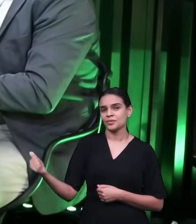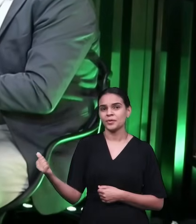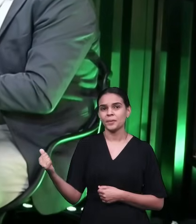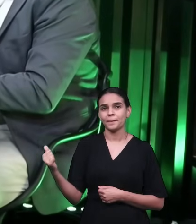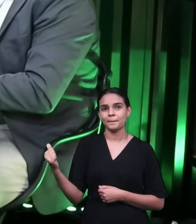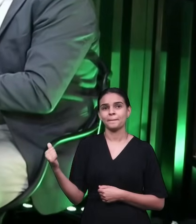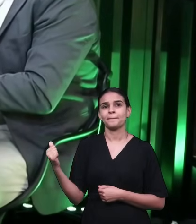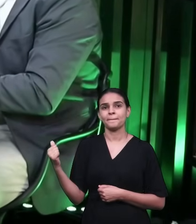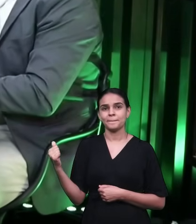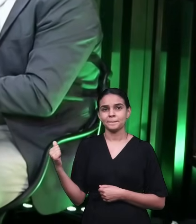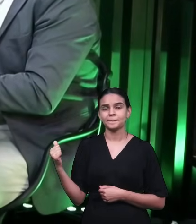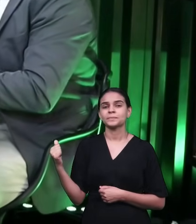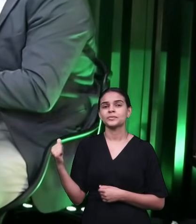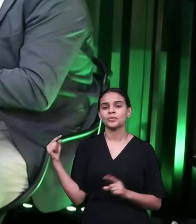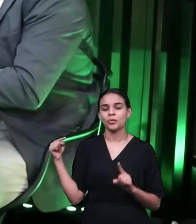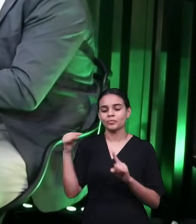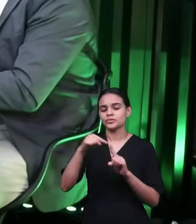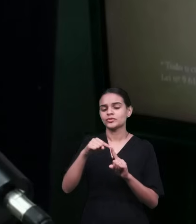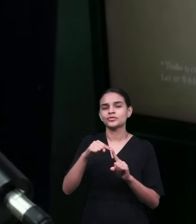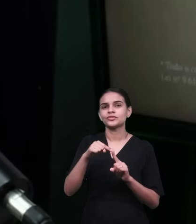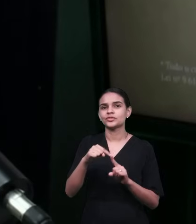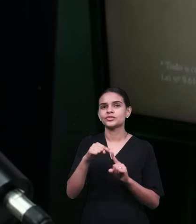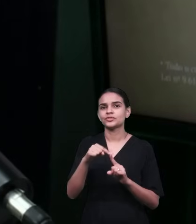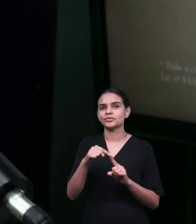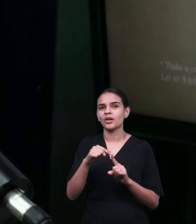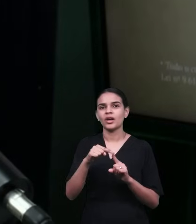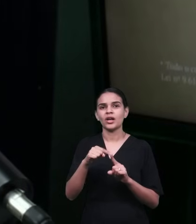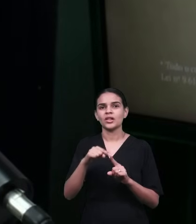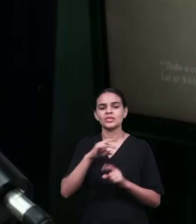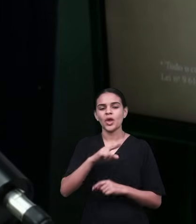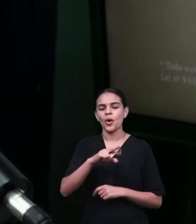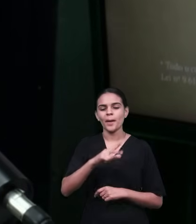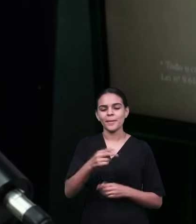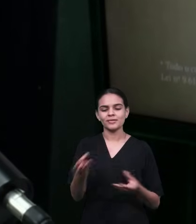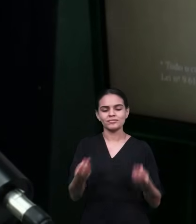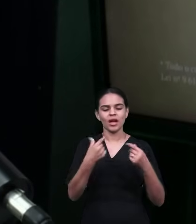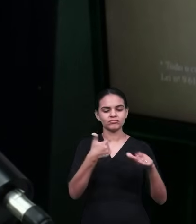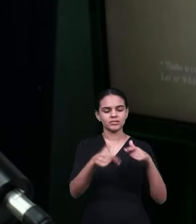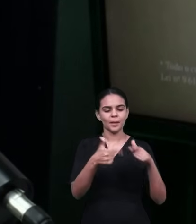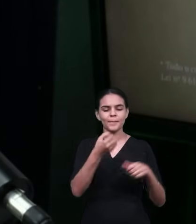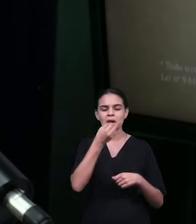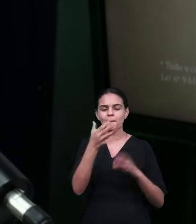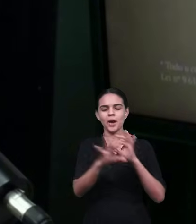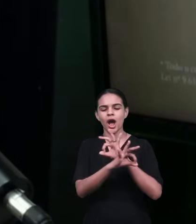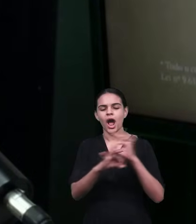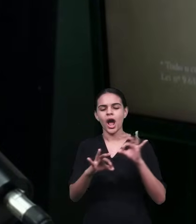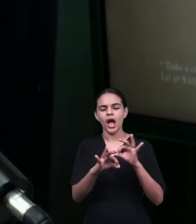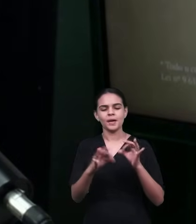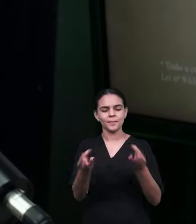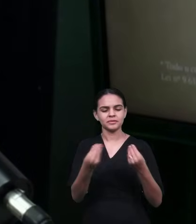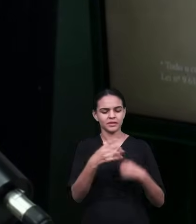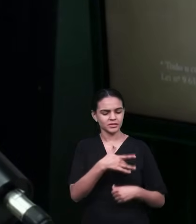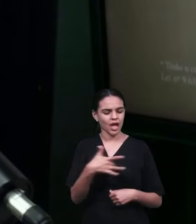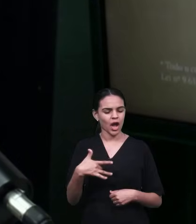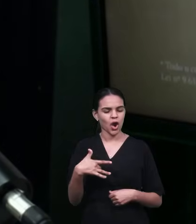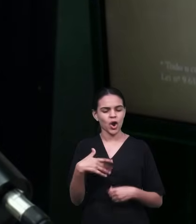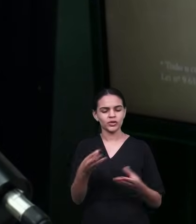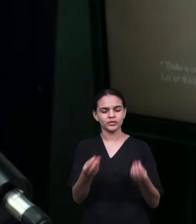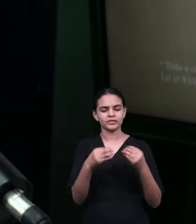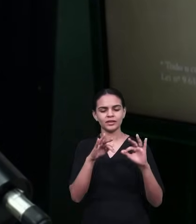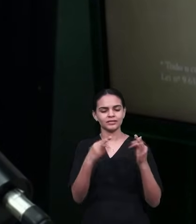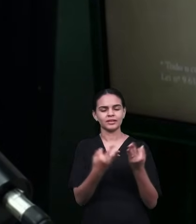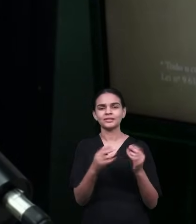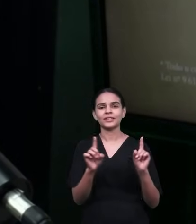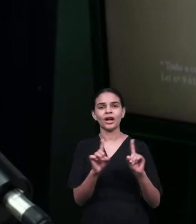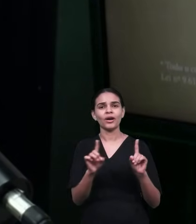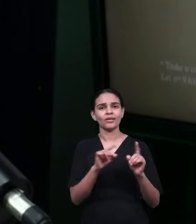circunstância secular. O chamado de Deus, né, não foi para nos dar um emprego melhor, para nos dar saúde, para nos dar família. Isso é